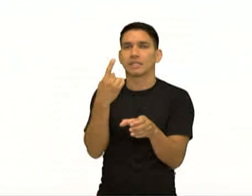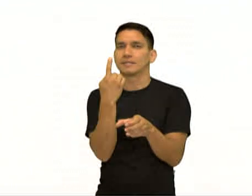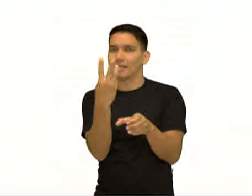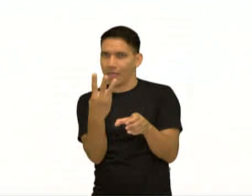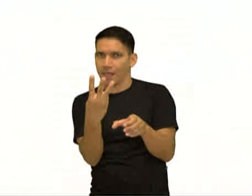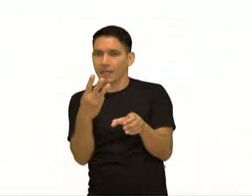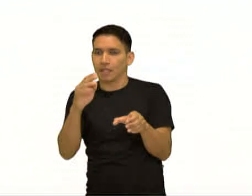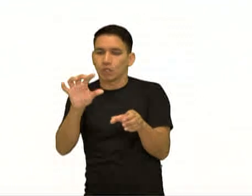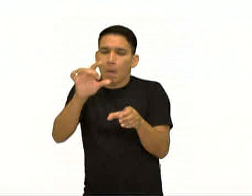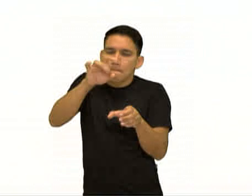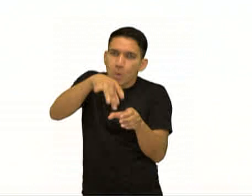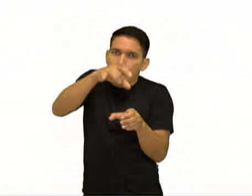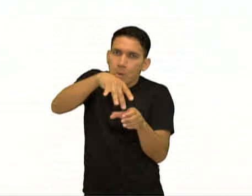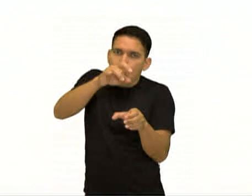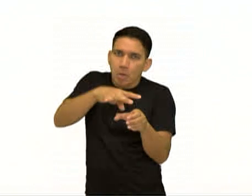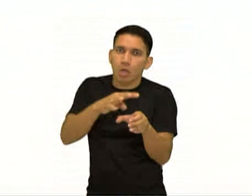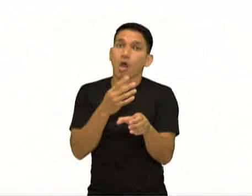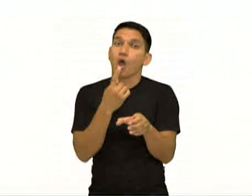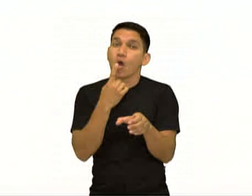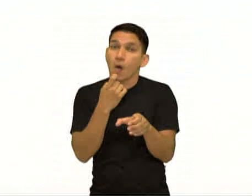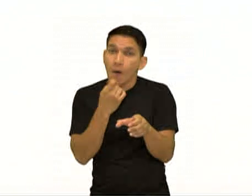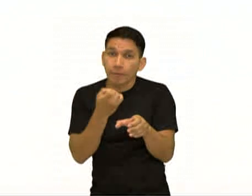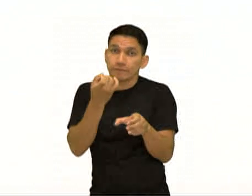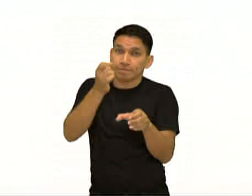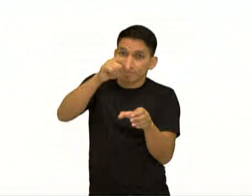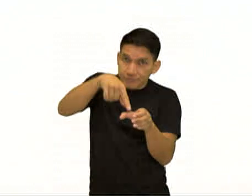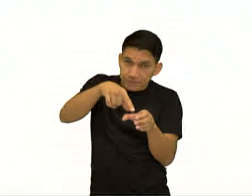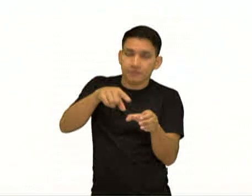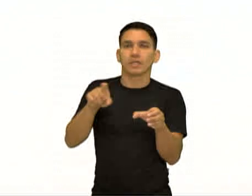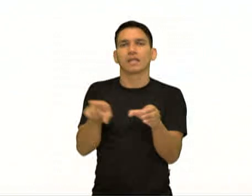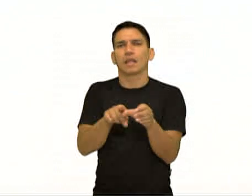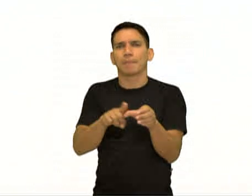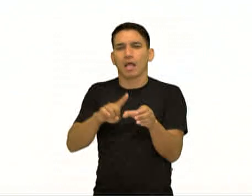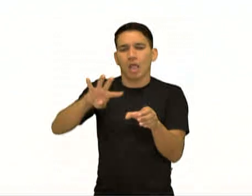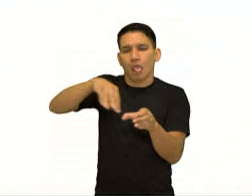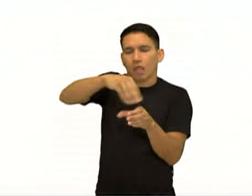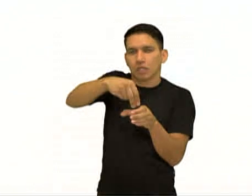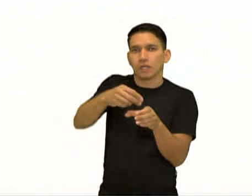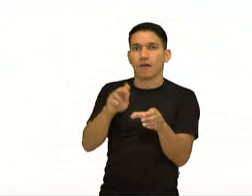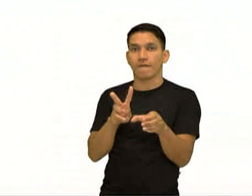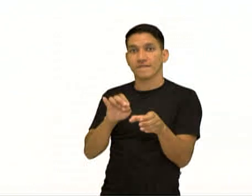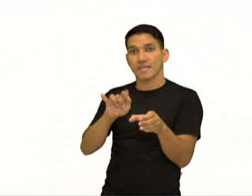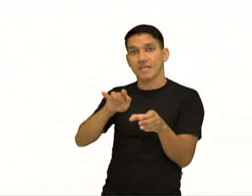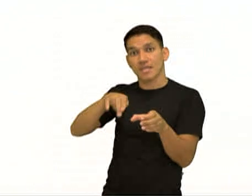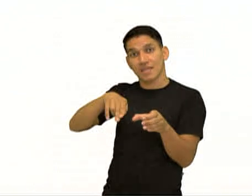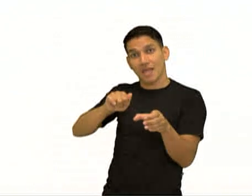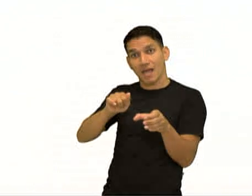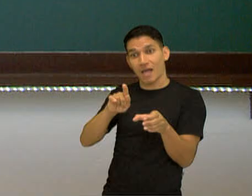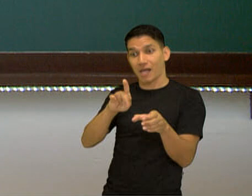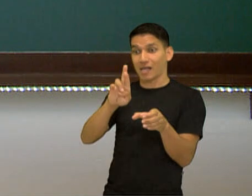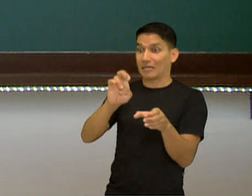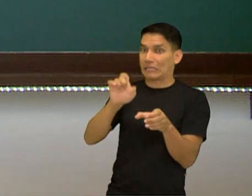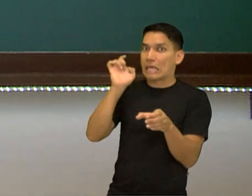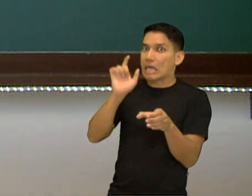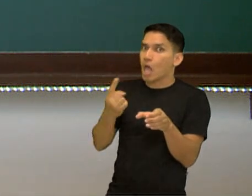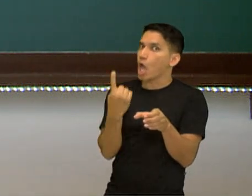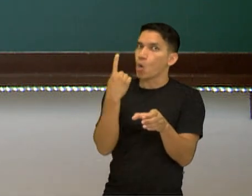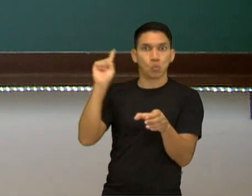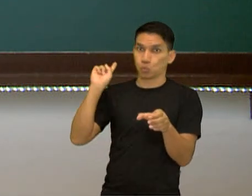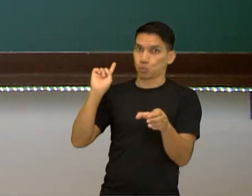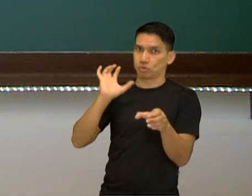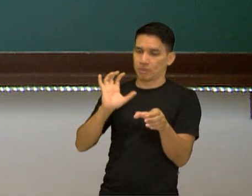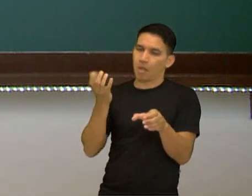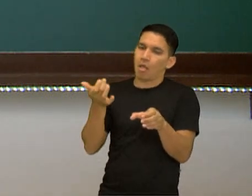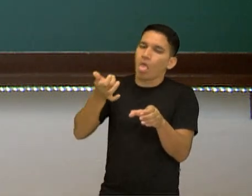E após tudo isso, você vai acrescentar 1 colher de vinagre. Quando você adicionar o vinagre a esses outros